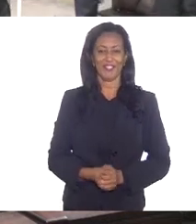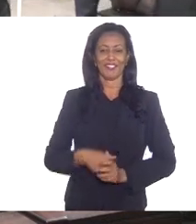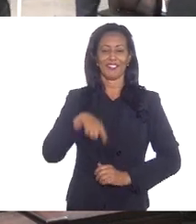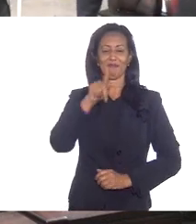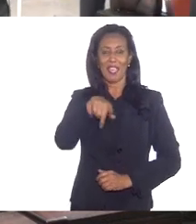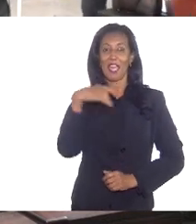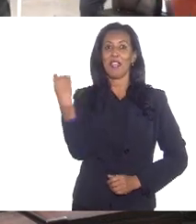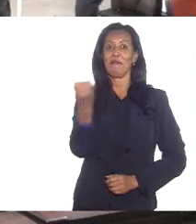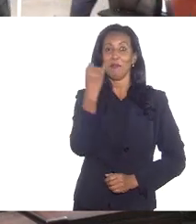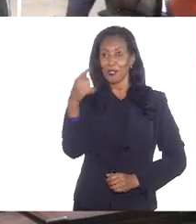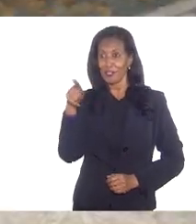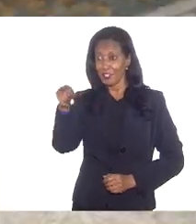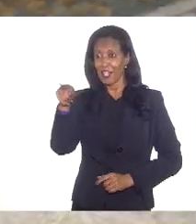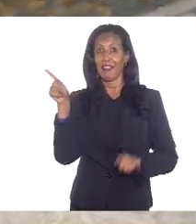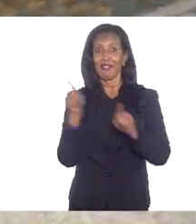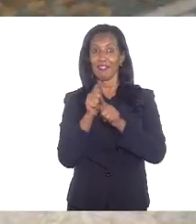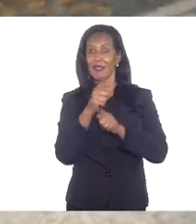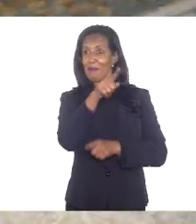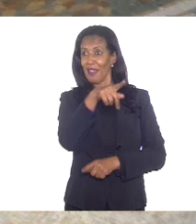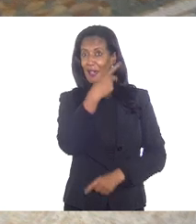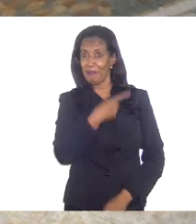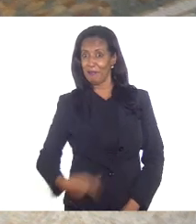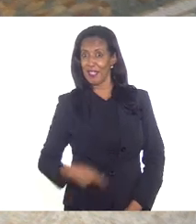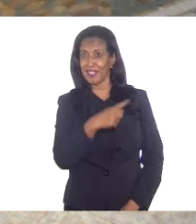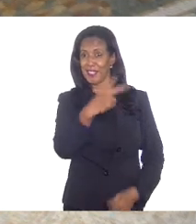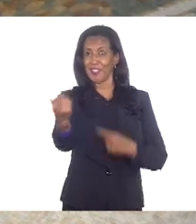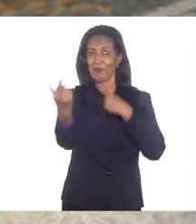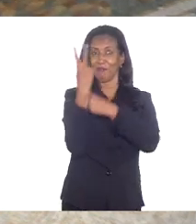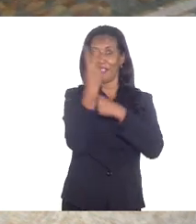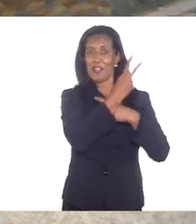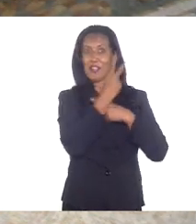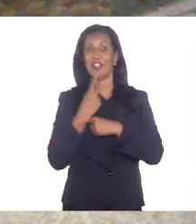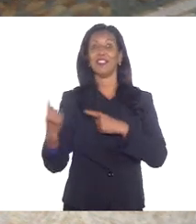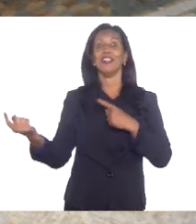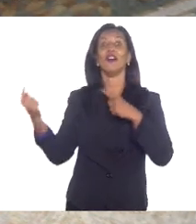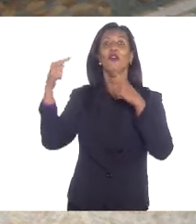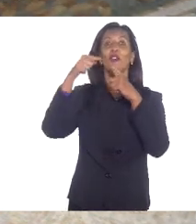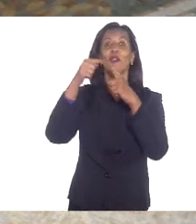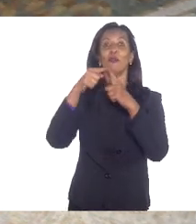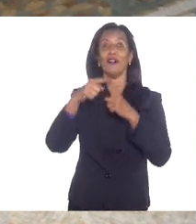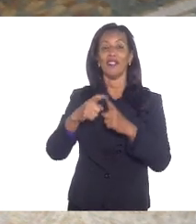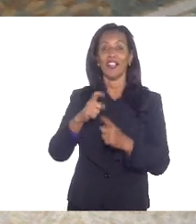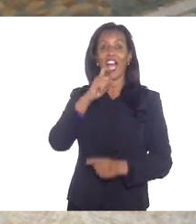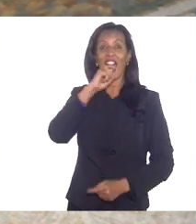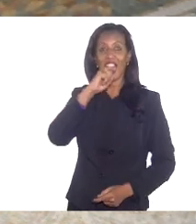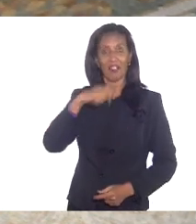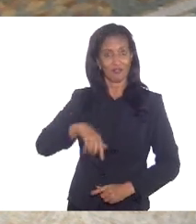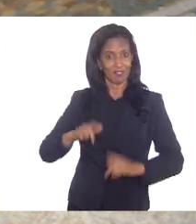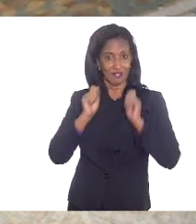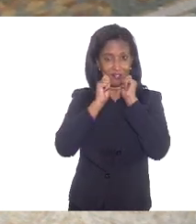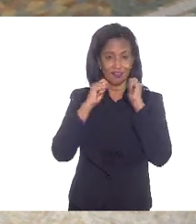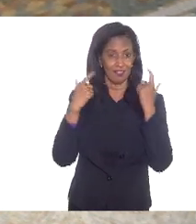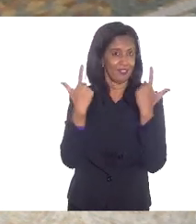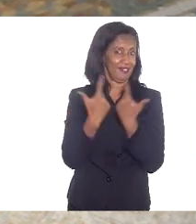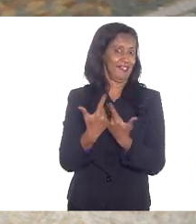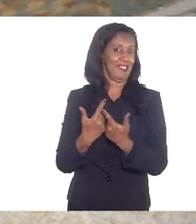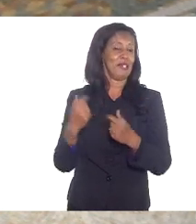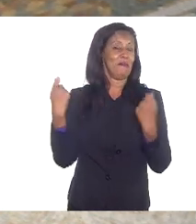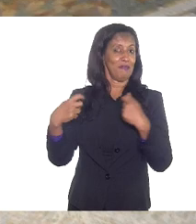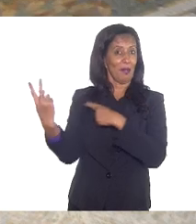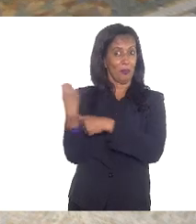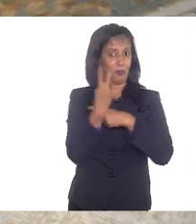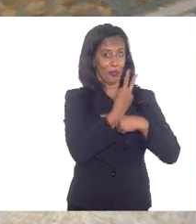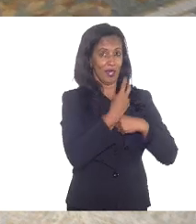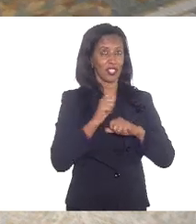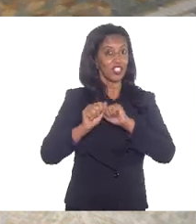também blindar o presidente André Siciliano, que tem sido... objeto de muita inveja aqui nessa casa. Então, Vossa Excelência, blindar o nosso presidente e